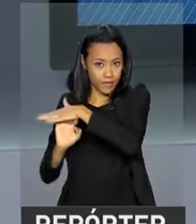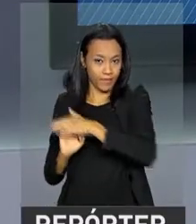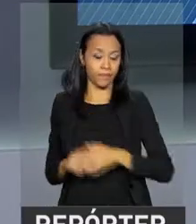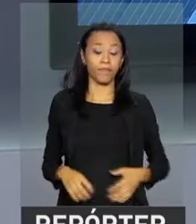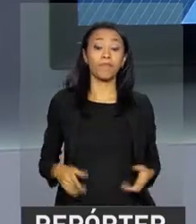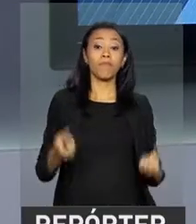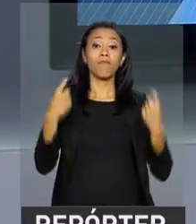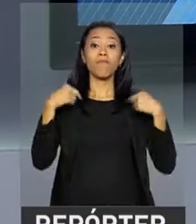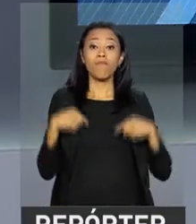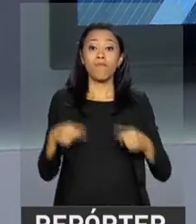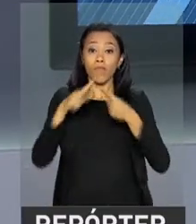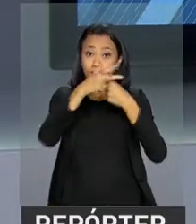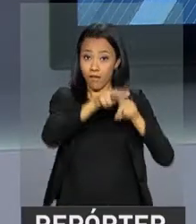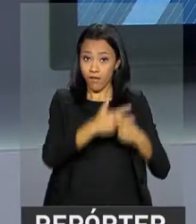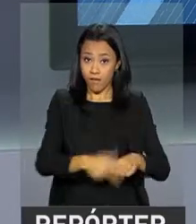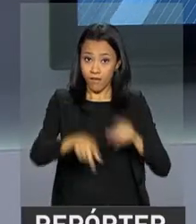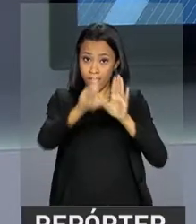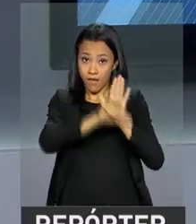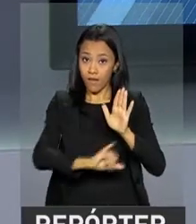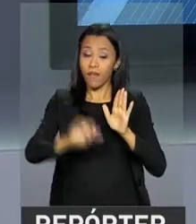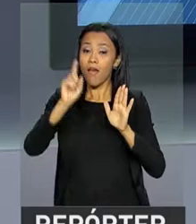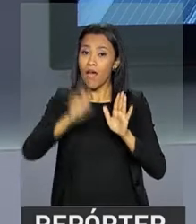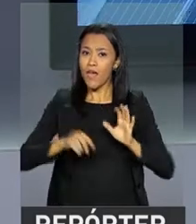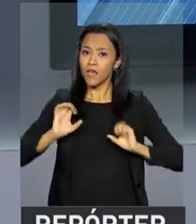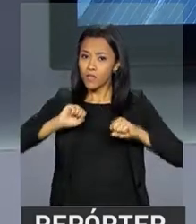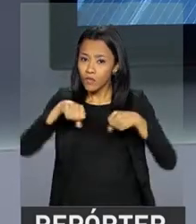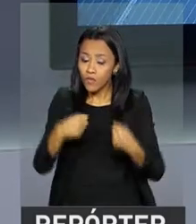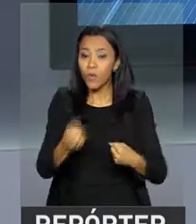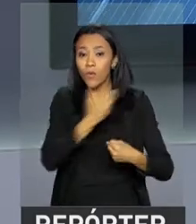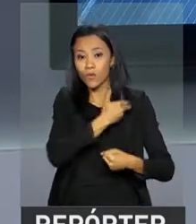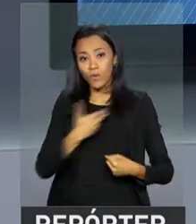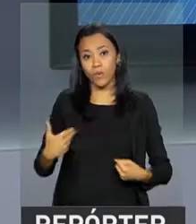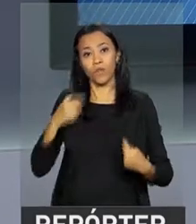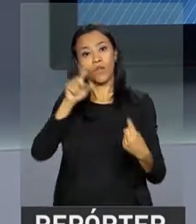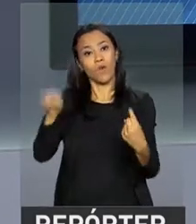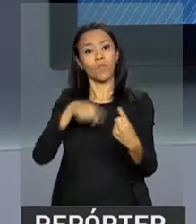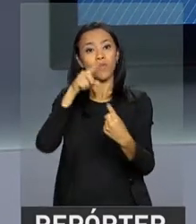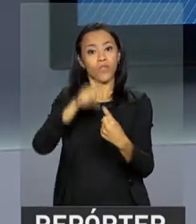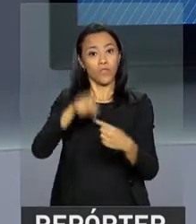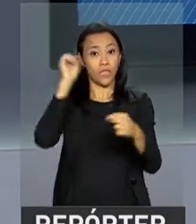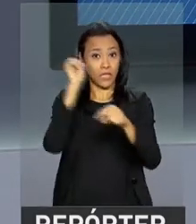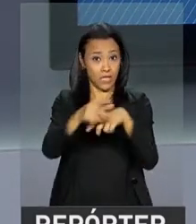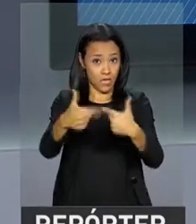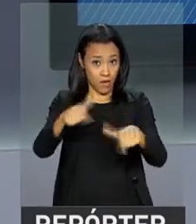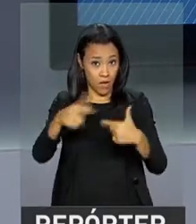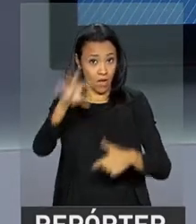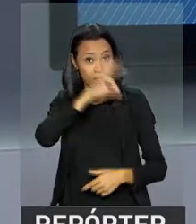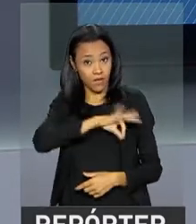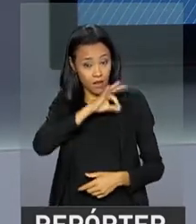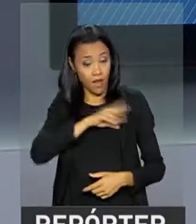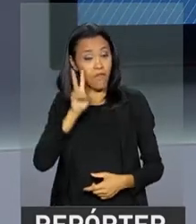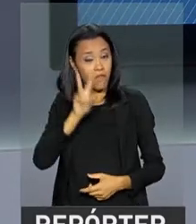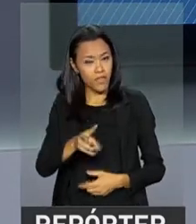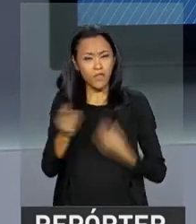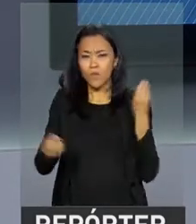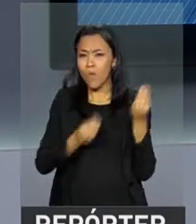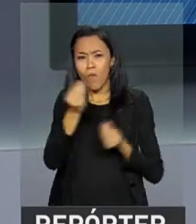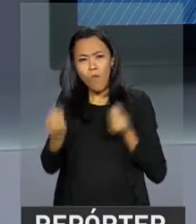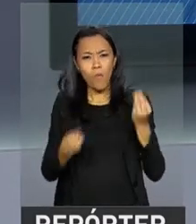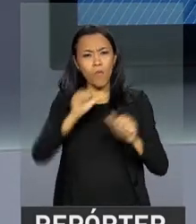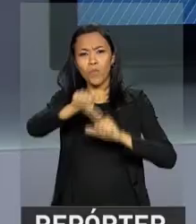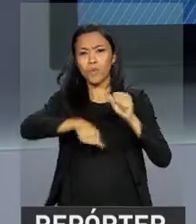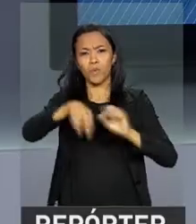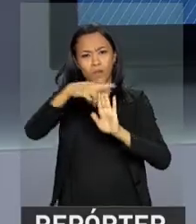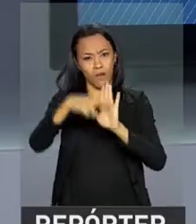trabalhista faz parte do esforço do governo para garantir mais empregos e renda para a população confira as mudanças na reportagem especial